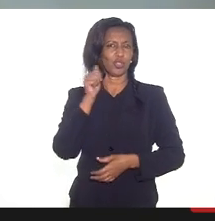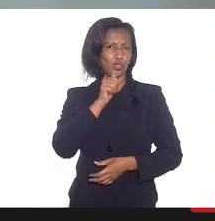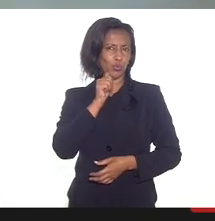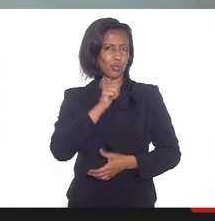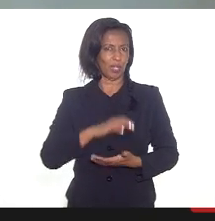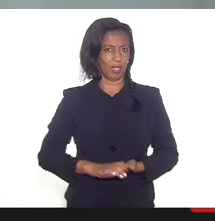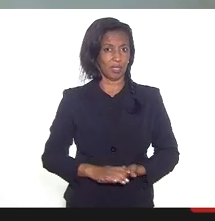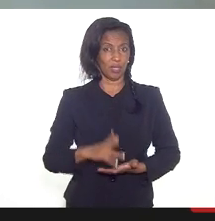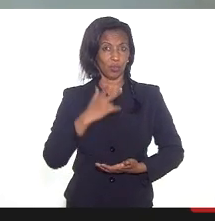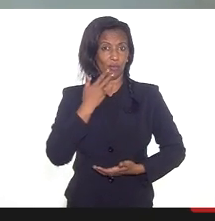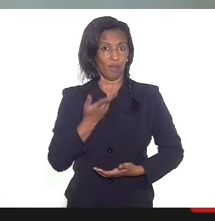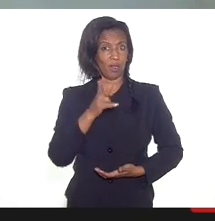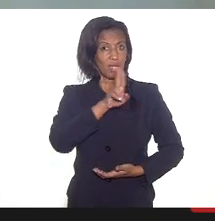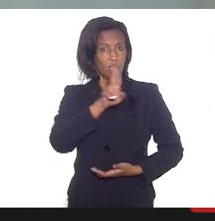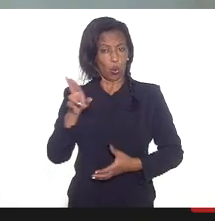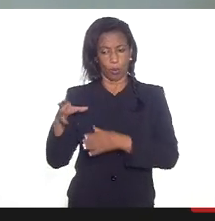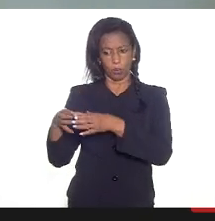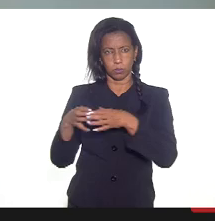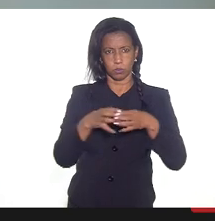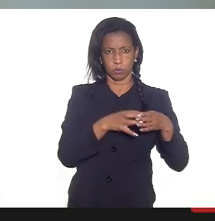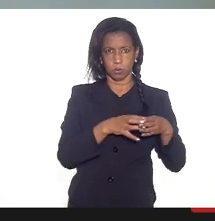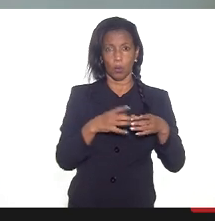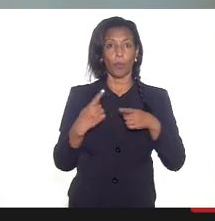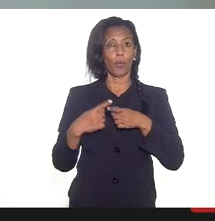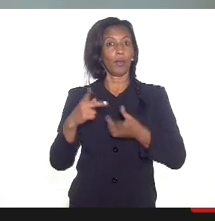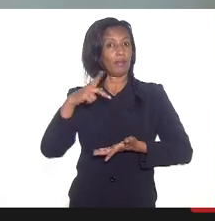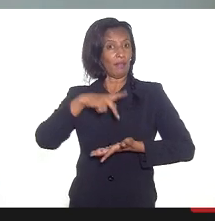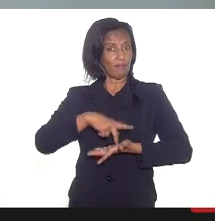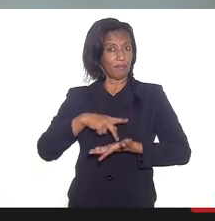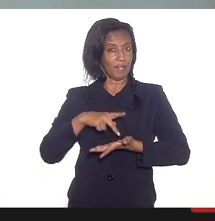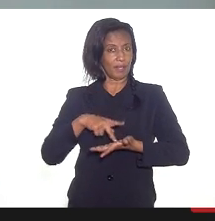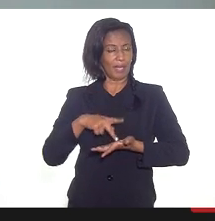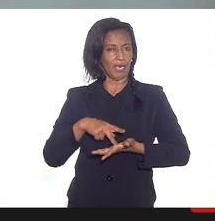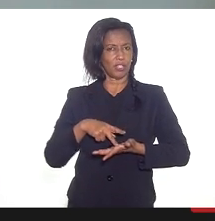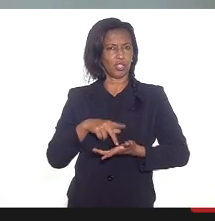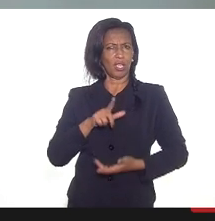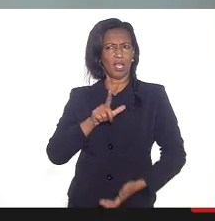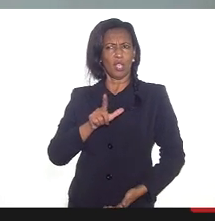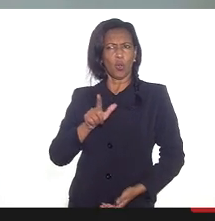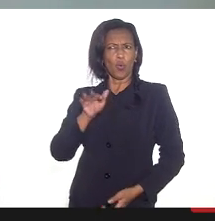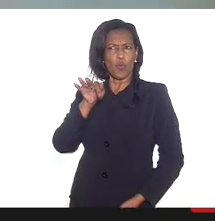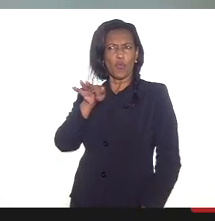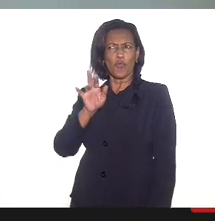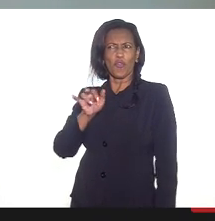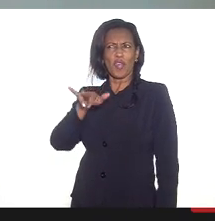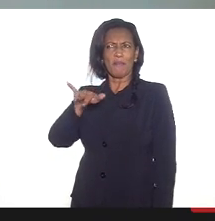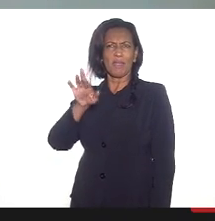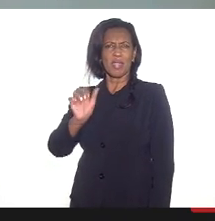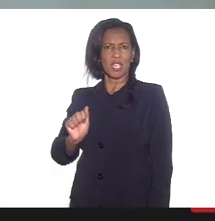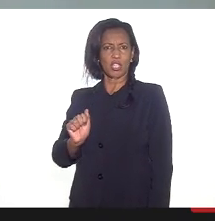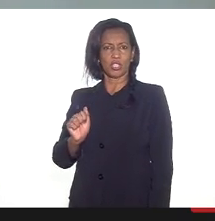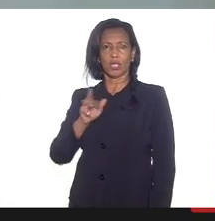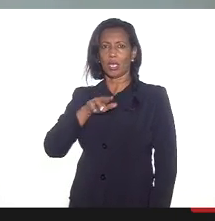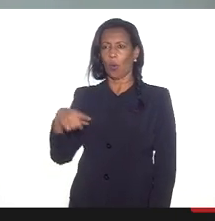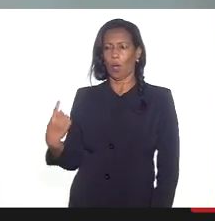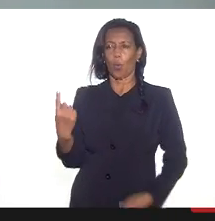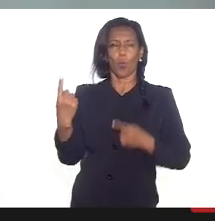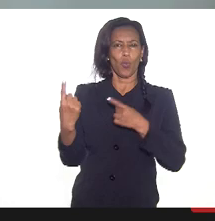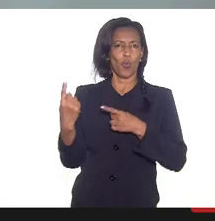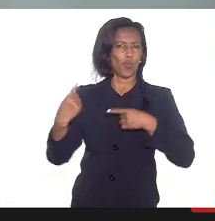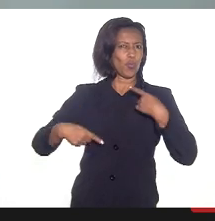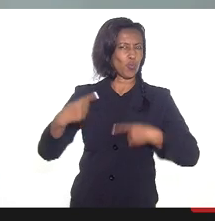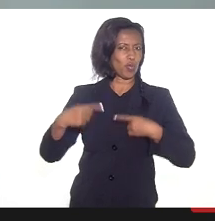estou falando em nome desses coletivos, porque, na verdade, o Levante Feminista não é um sujeito político, né? Ele é, assim,